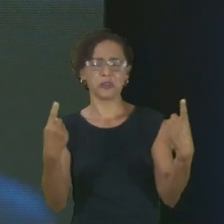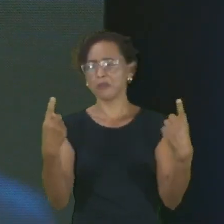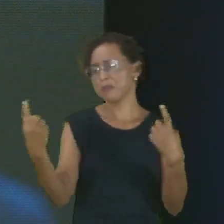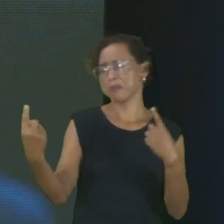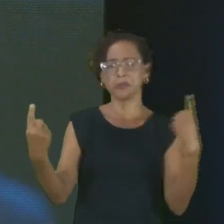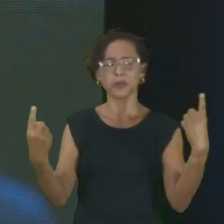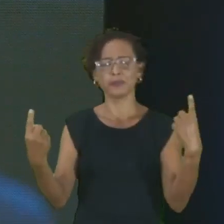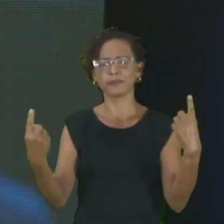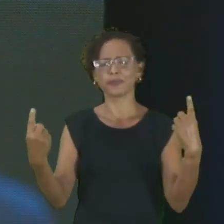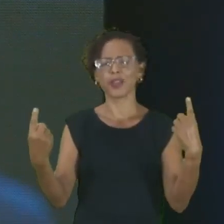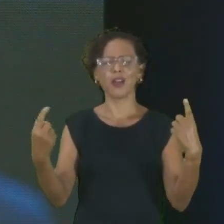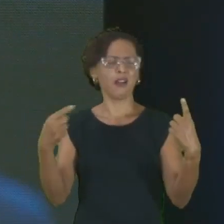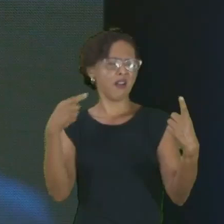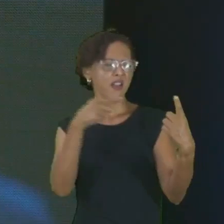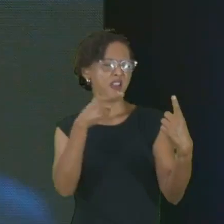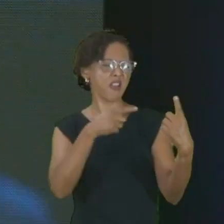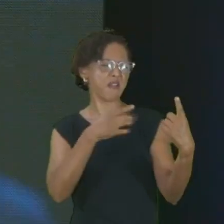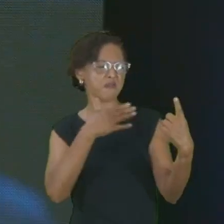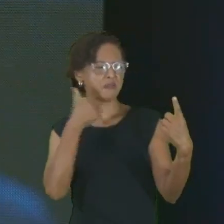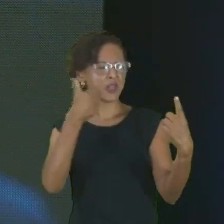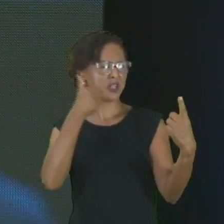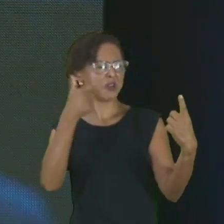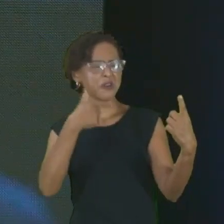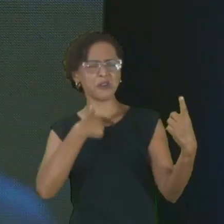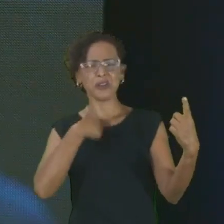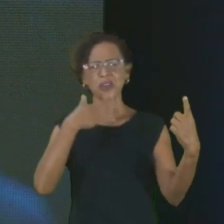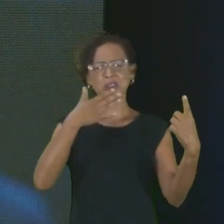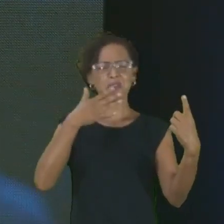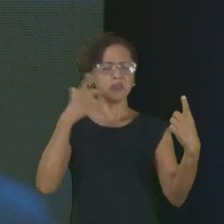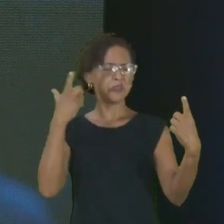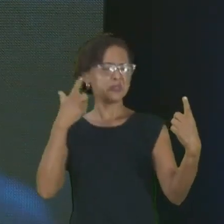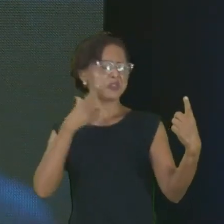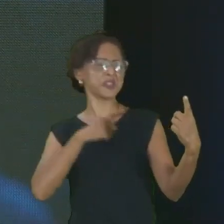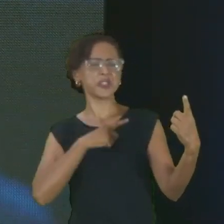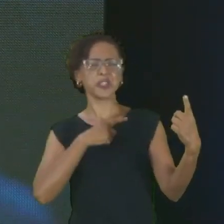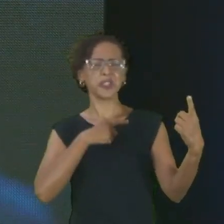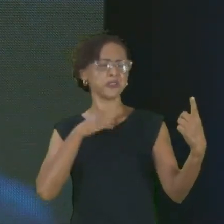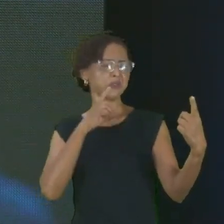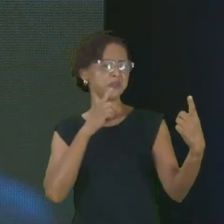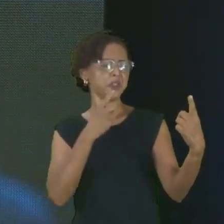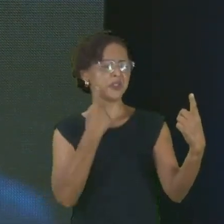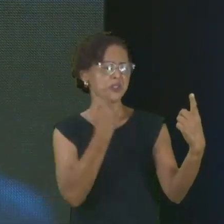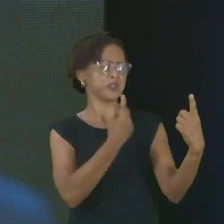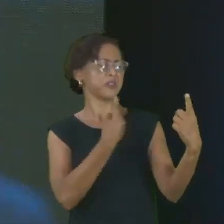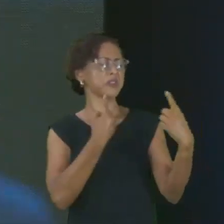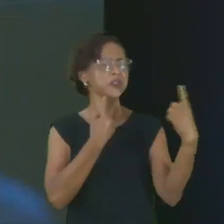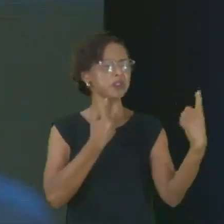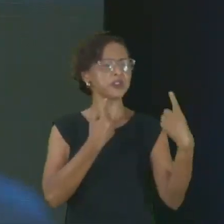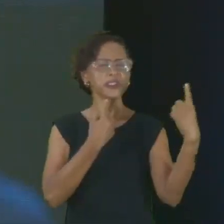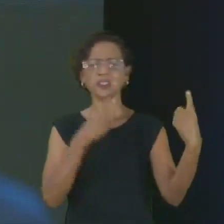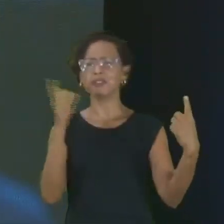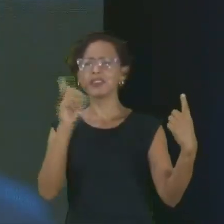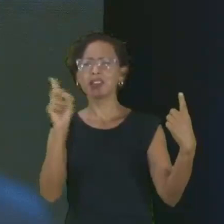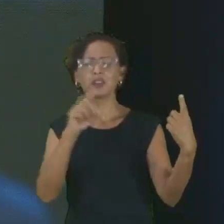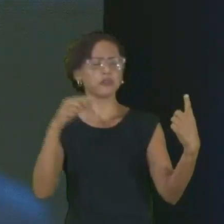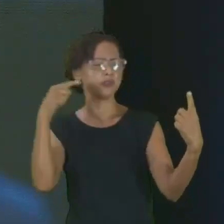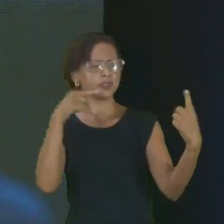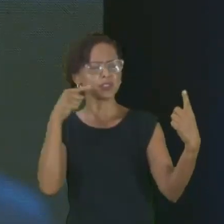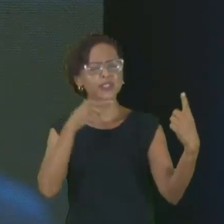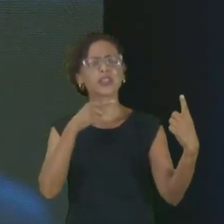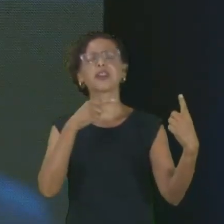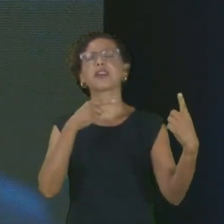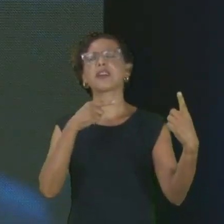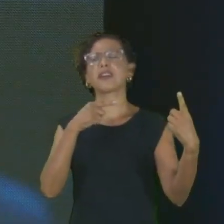aquele que diz, eu me basto e consigo caminhar sozinho. Não, você é uma pedra viva,